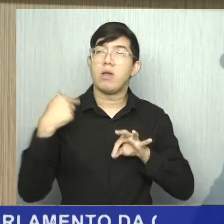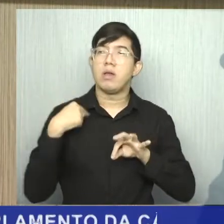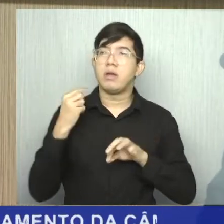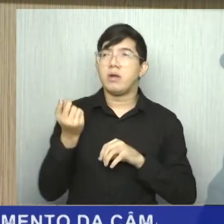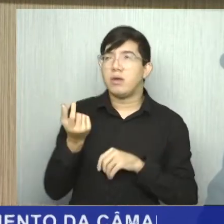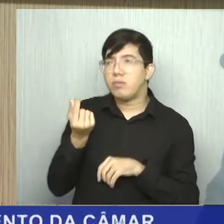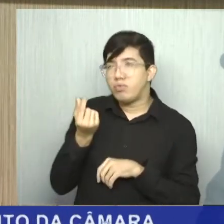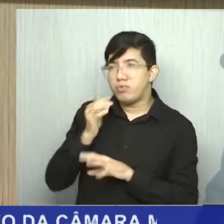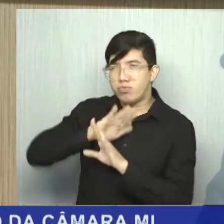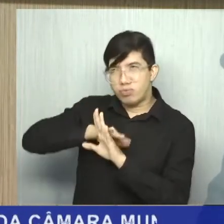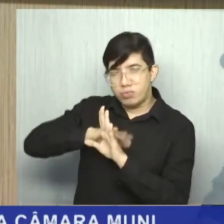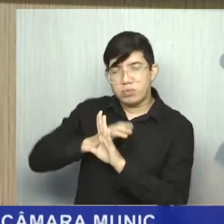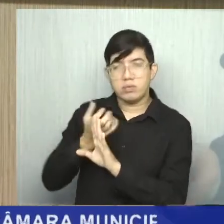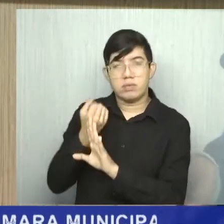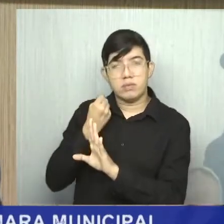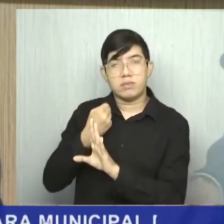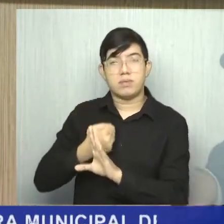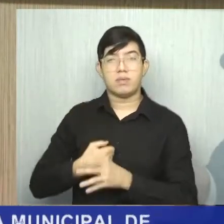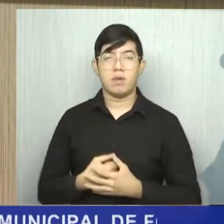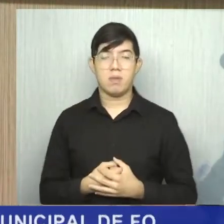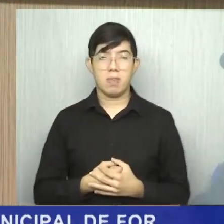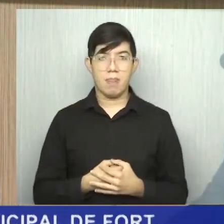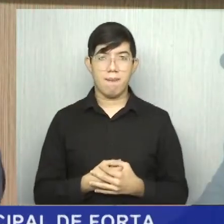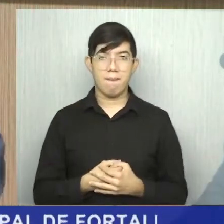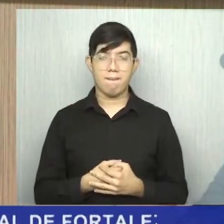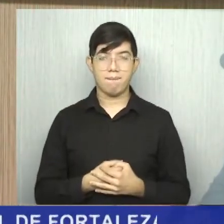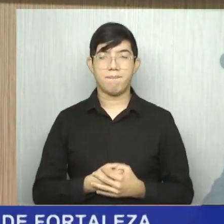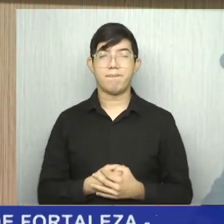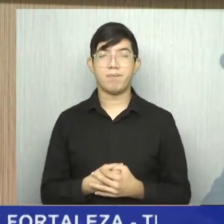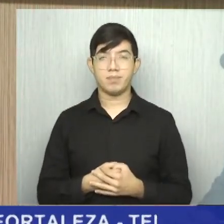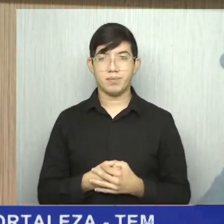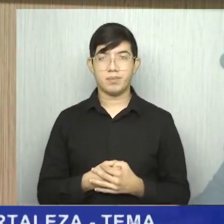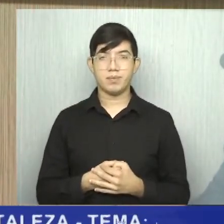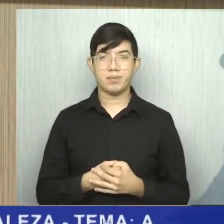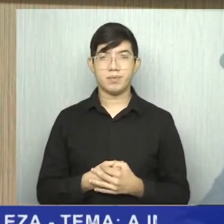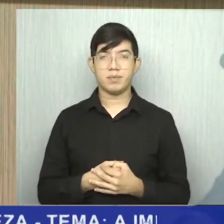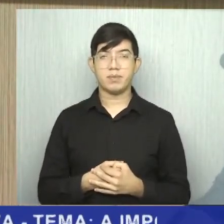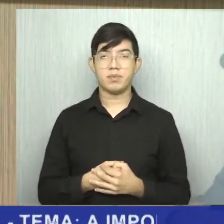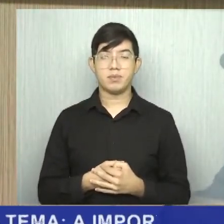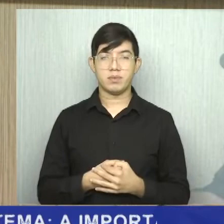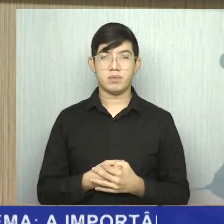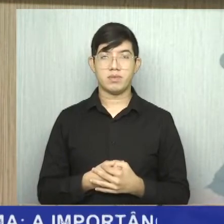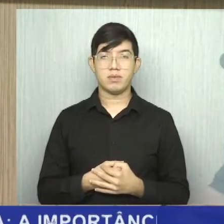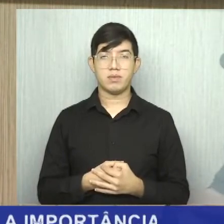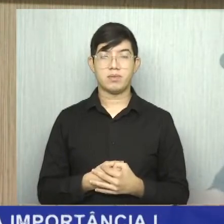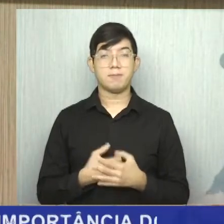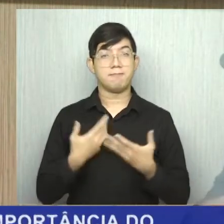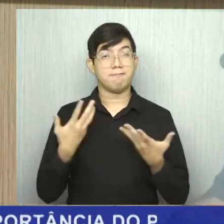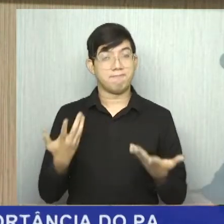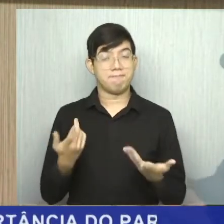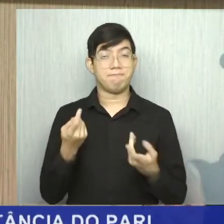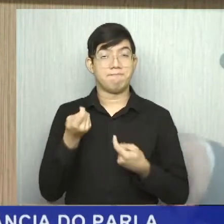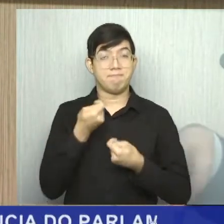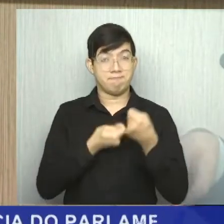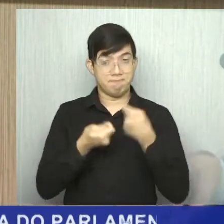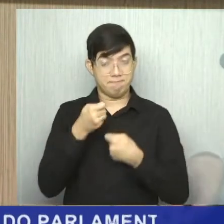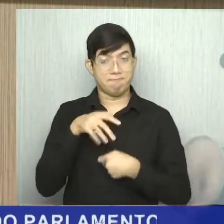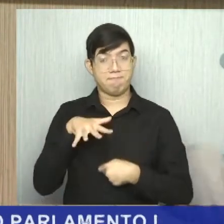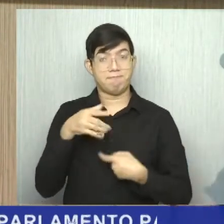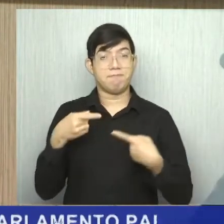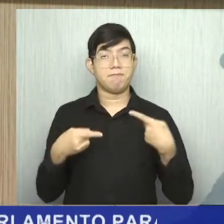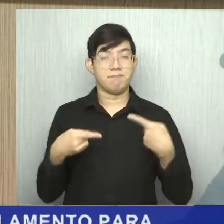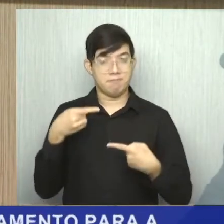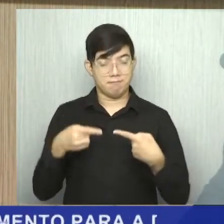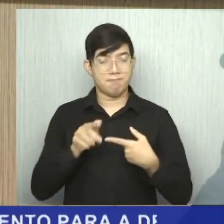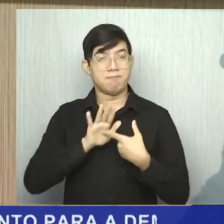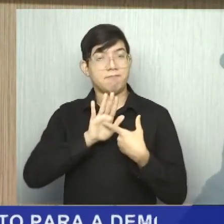fazer. Nós fizemos. O que aconteceu? O que aconteceu foi que, de novo, a economia política, de novo, o sistema político,